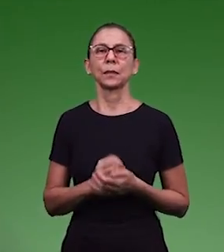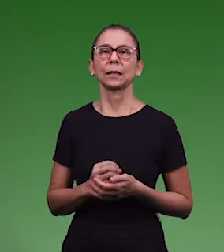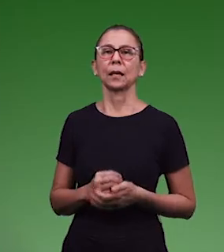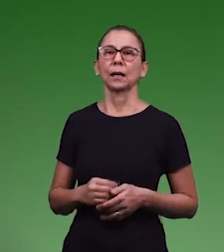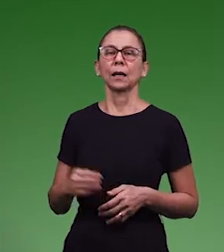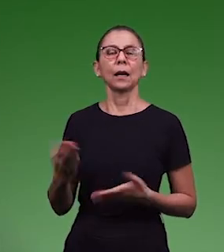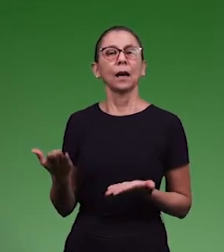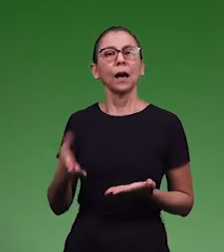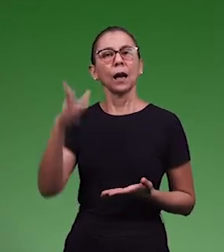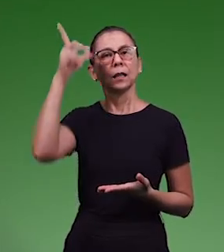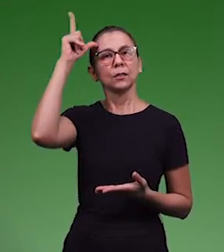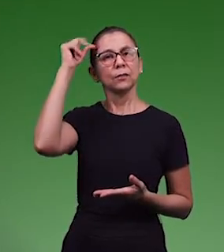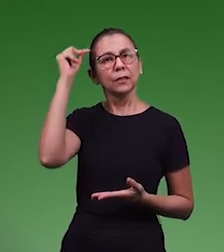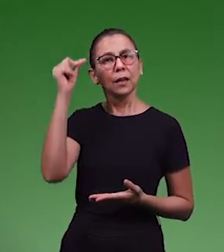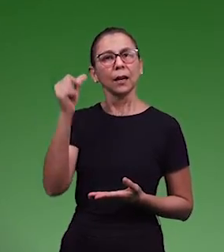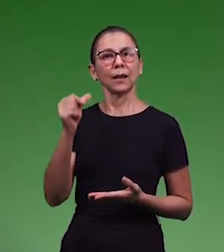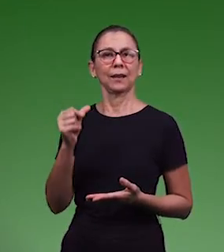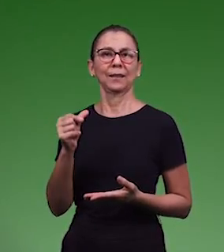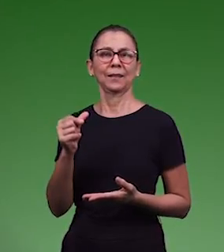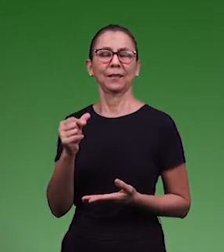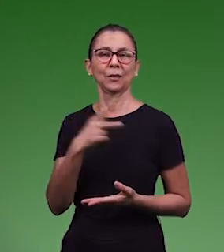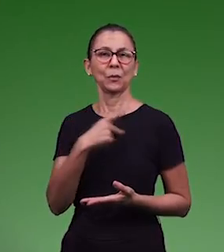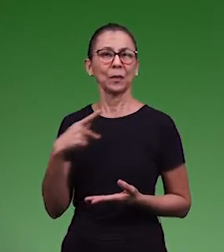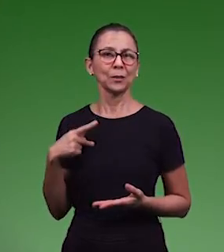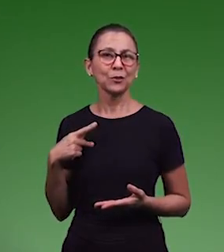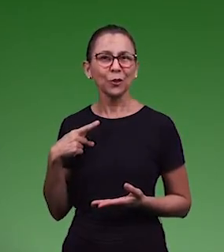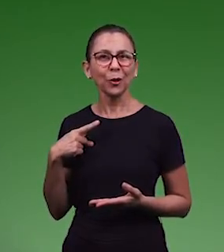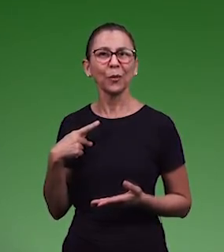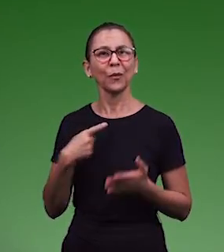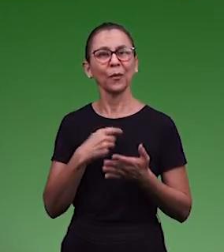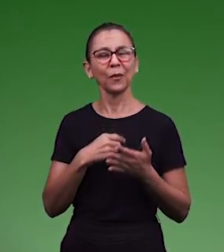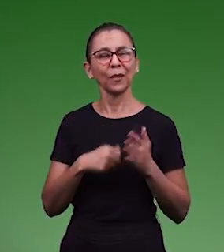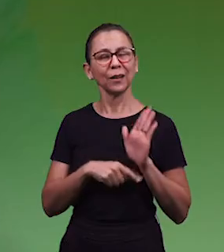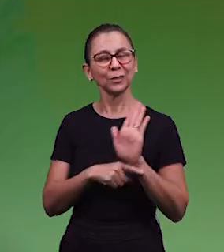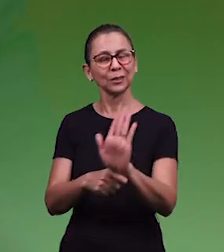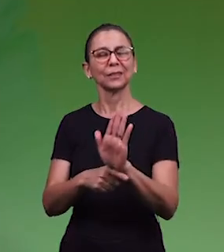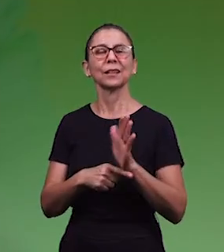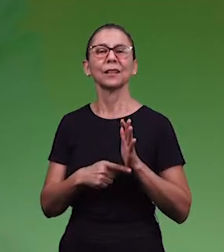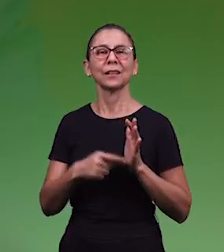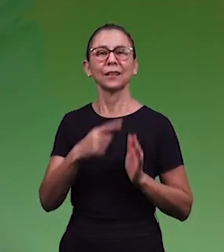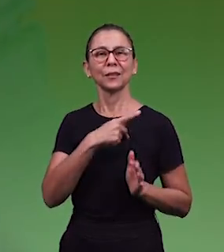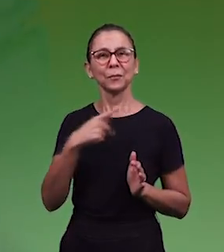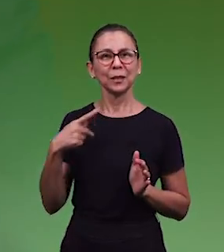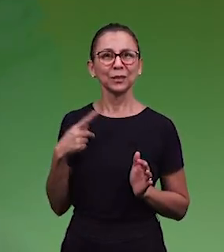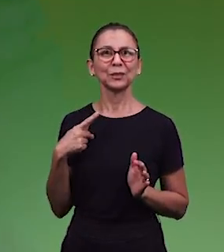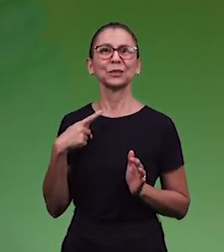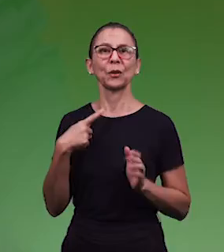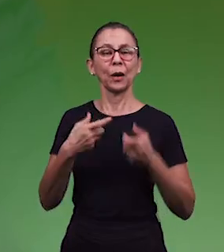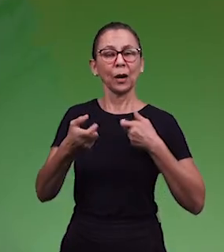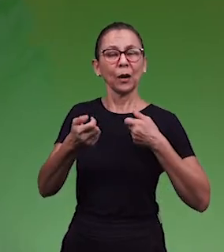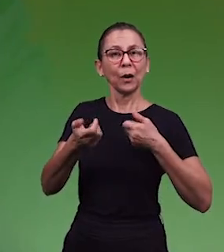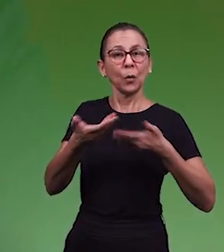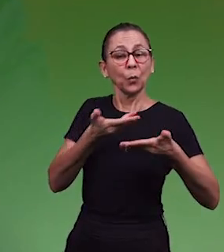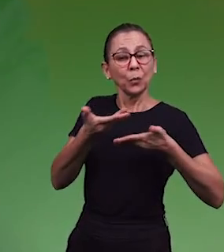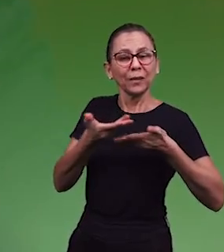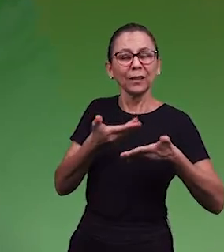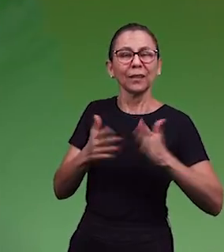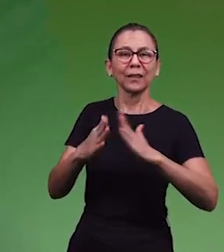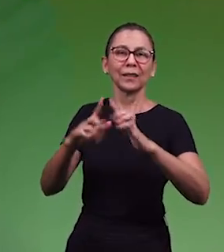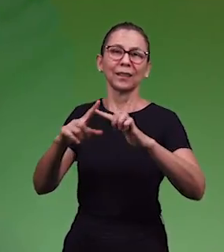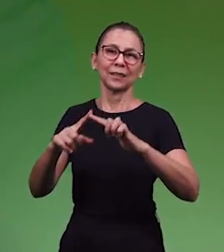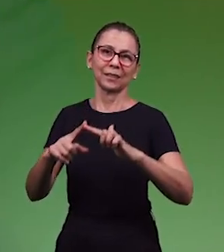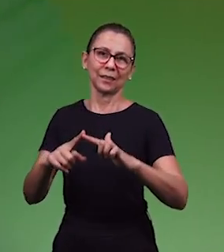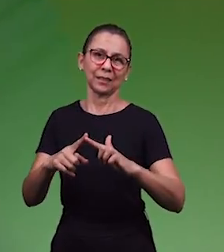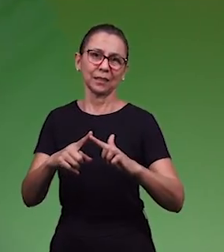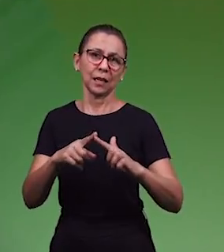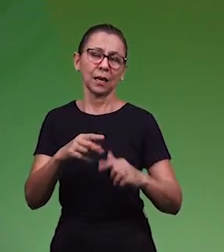dar uma melhor assistência aos membros da igreja. Aquilo que não estiver ao alcance do responsável de grupo,